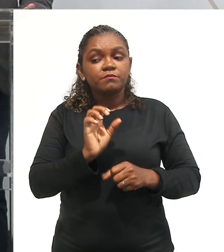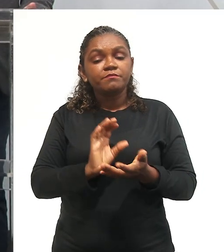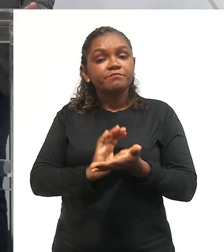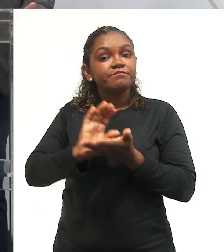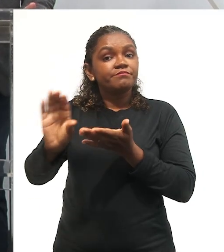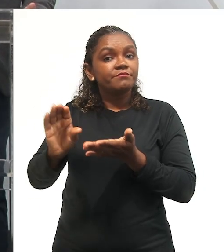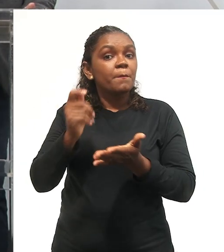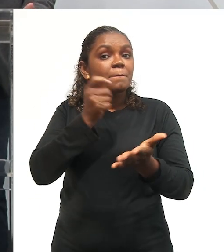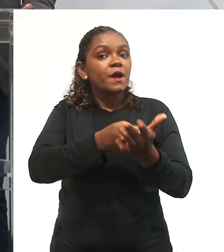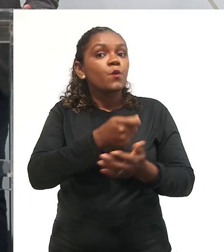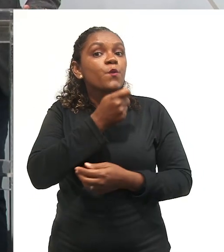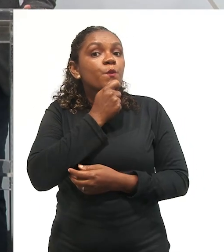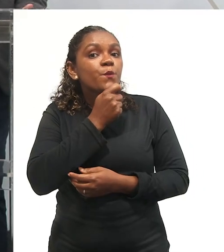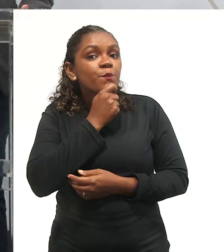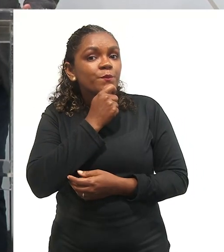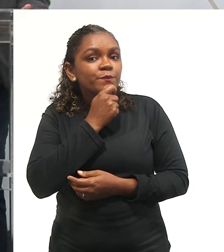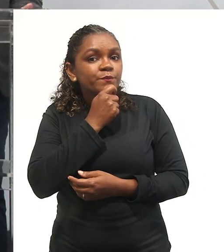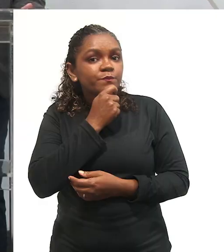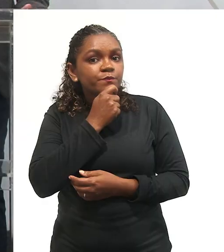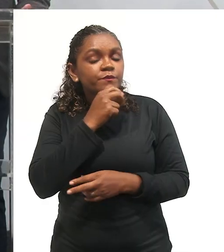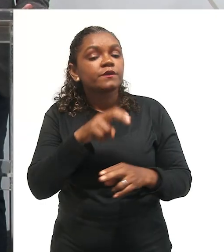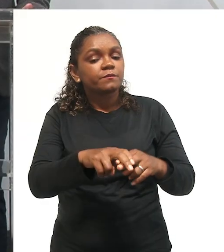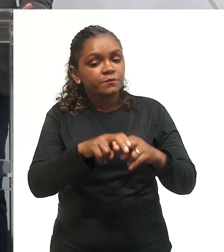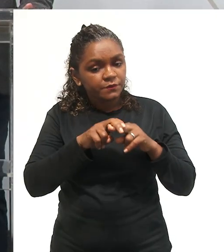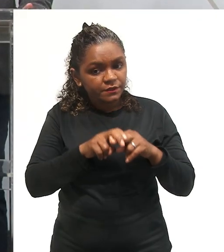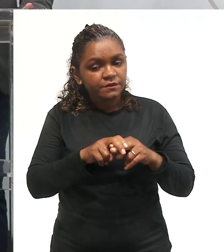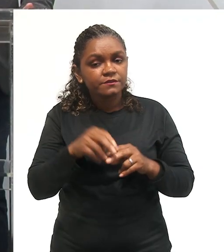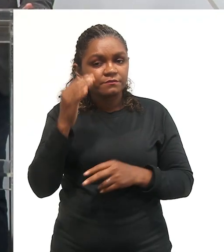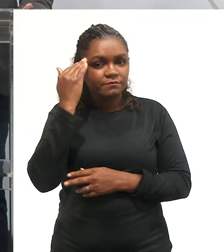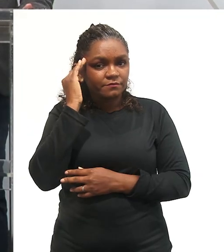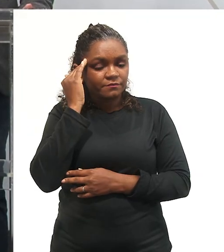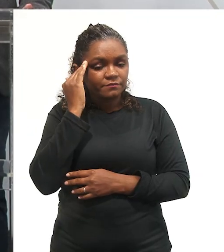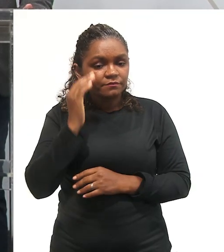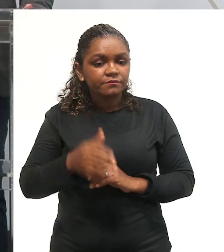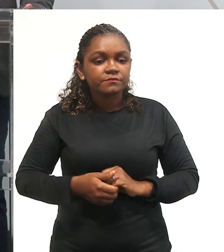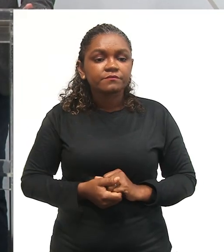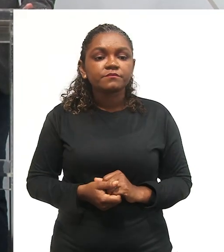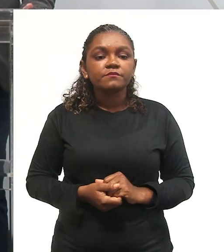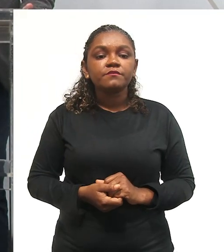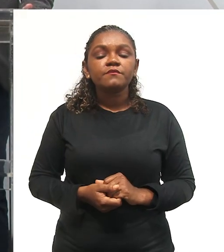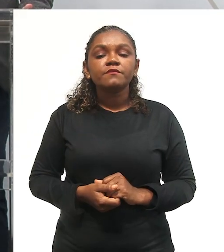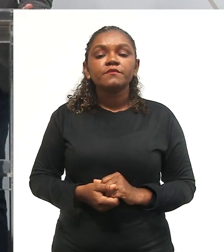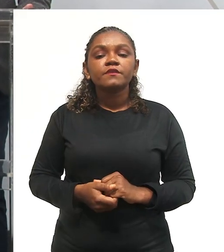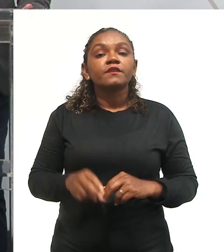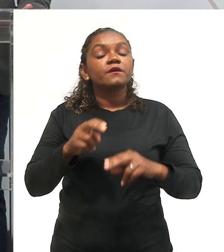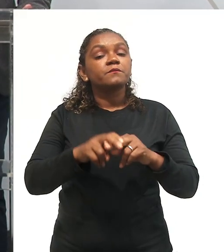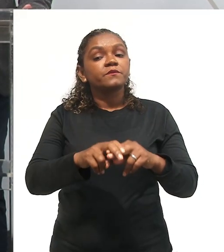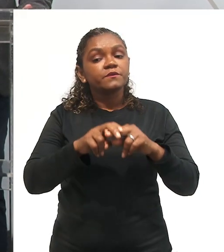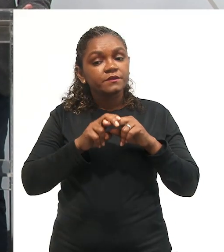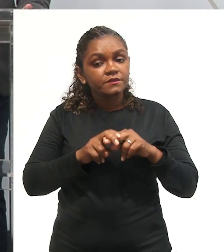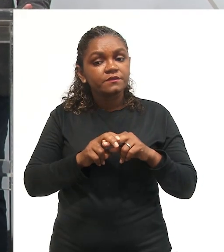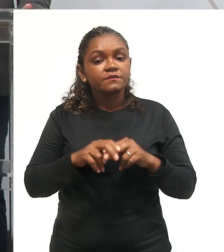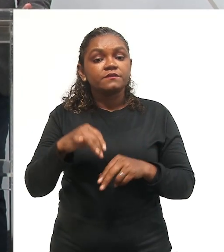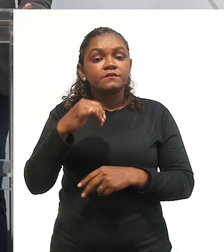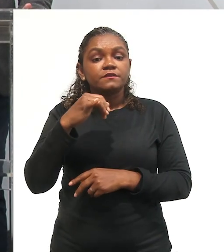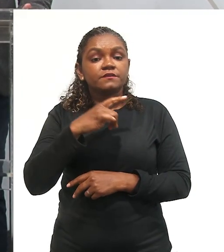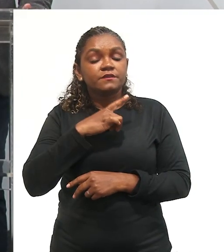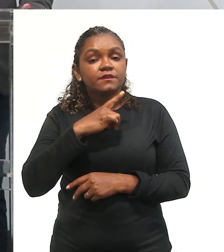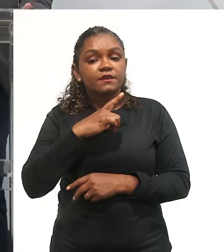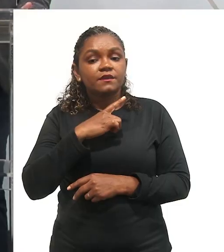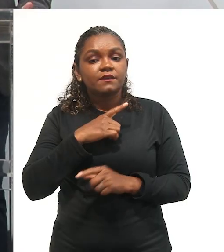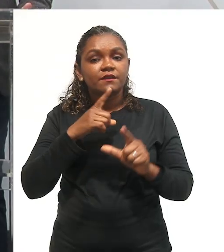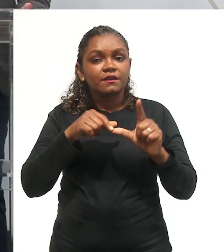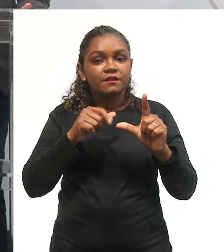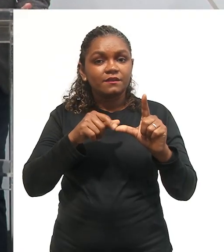indevida antes de pagar quem deveria receber. É esse o raciocínio que a gente faz e é para isso que existe então esse incidente